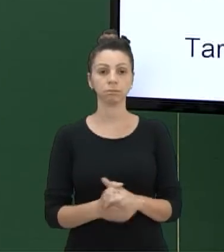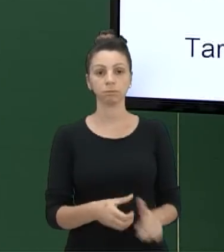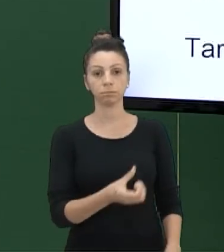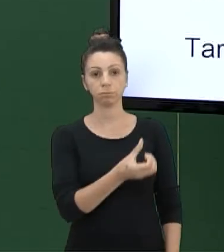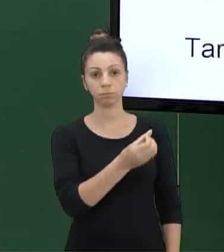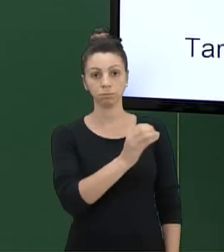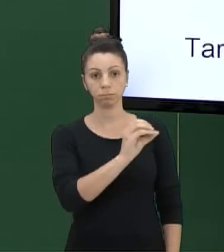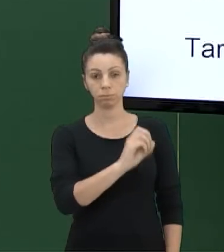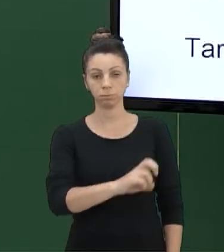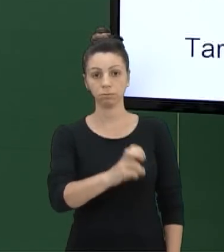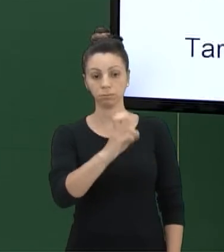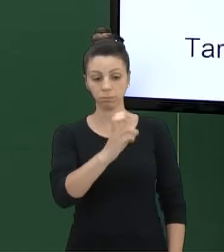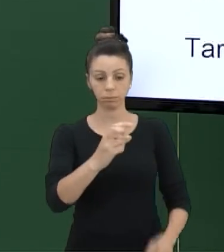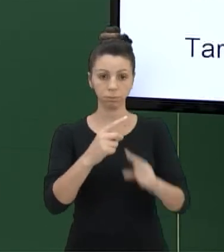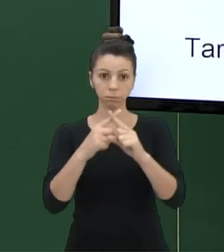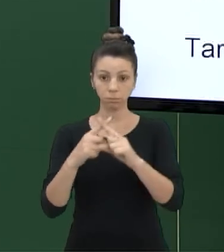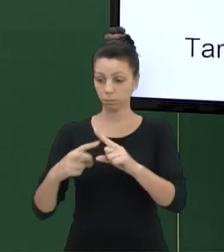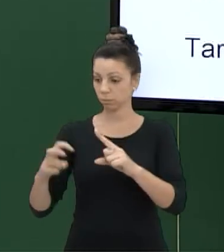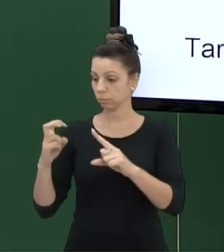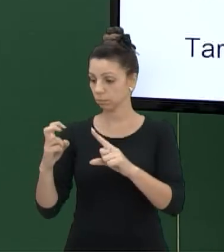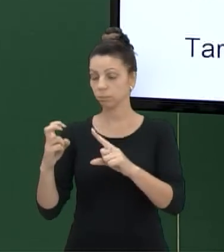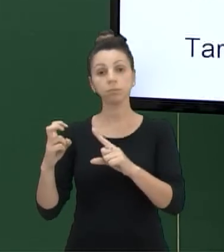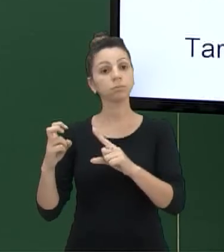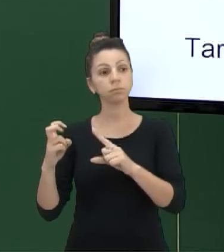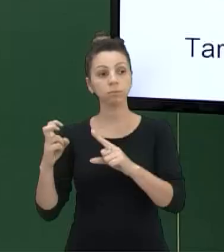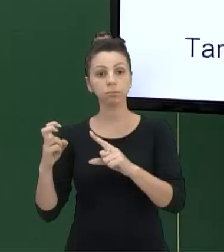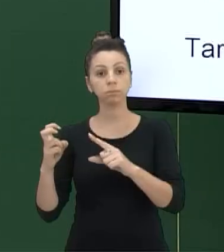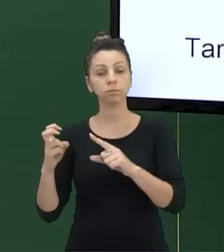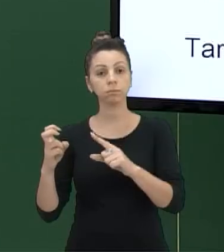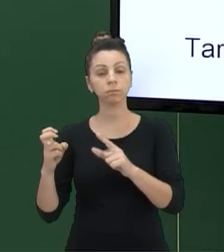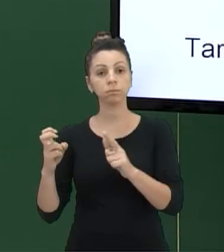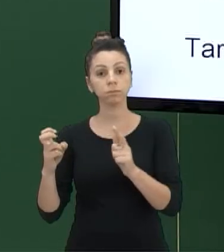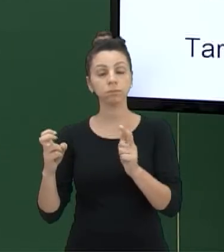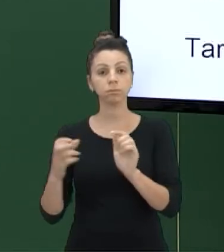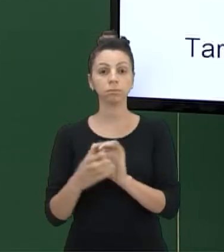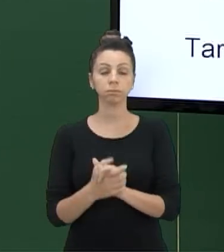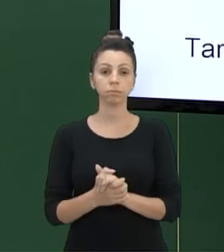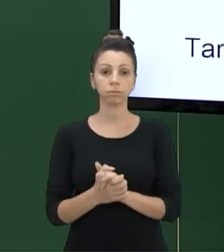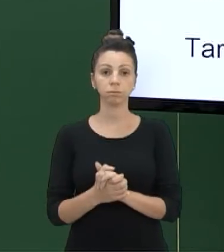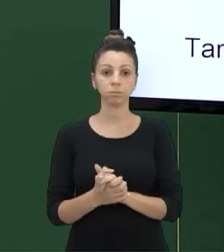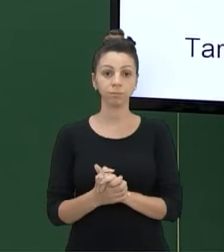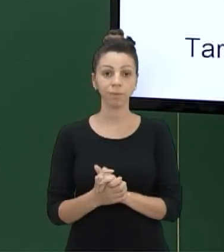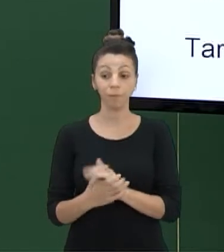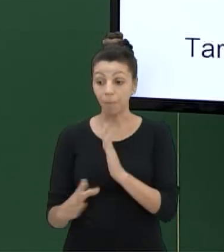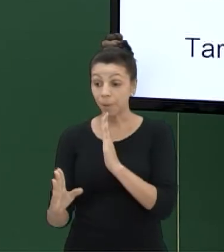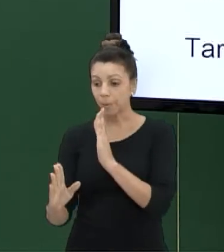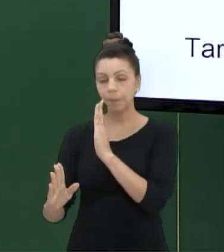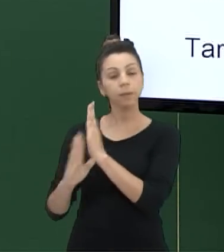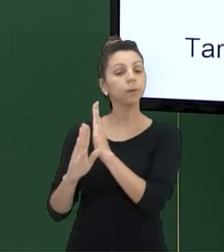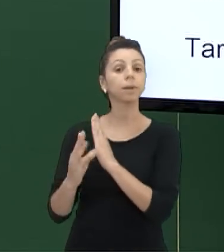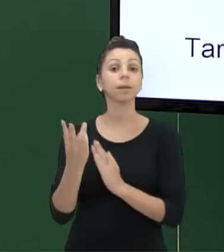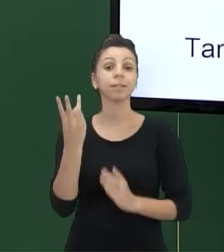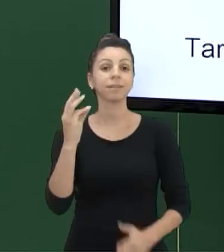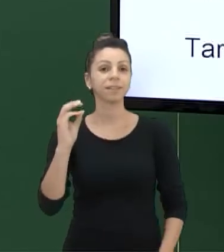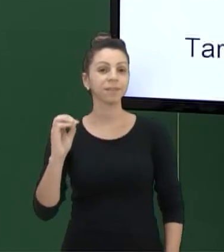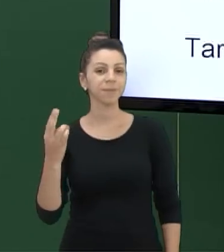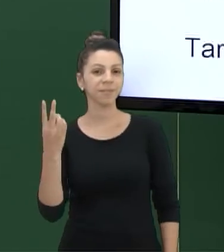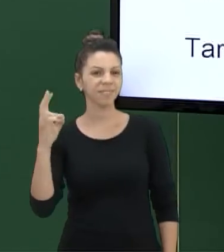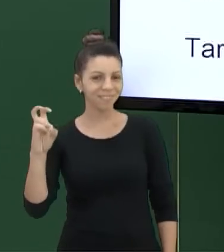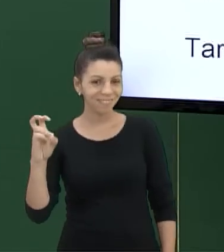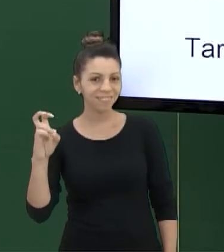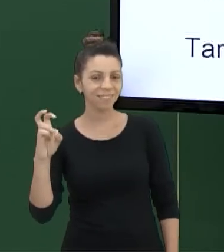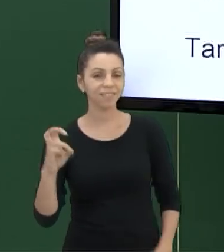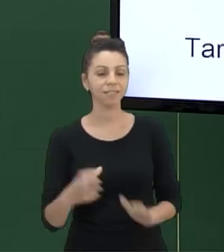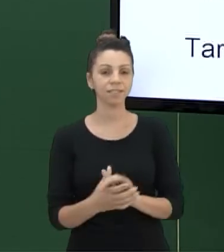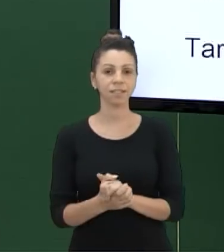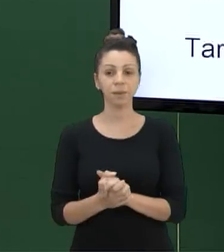605 vezes 5, agora sim a gente vai ter exatamente o 3.025. Como